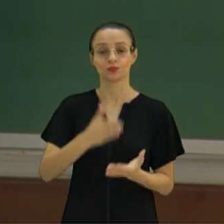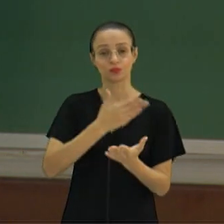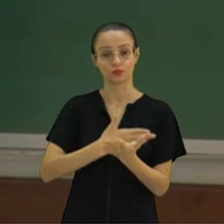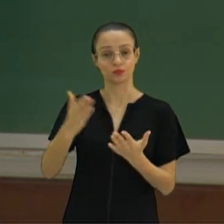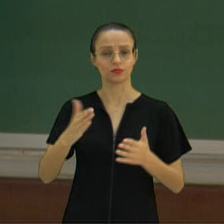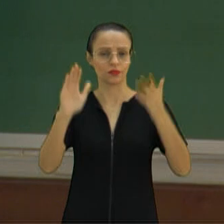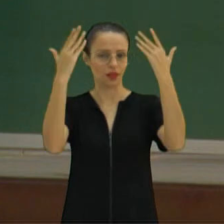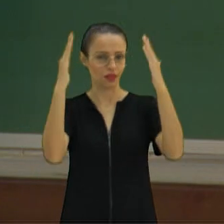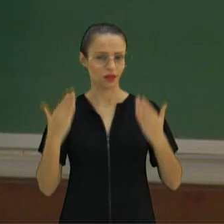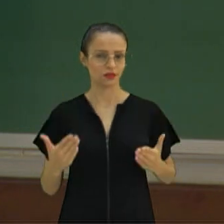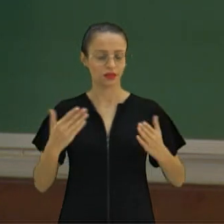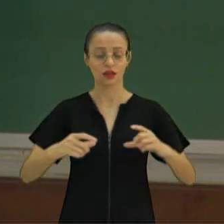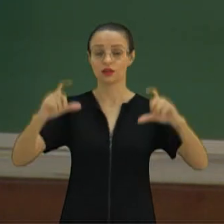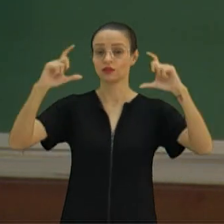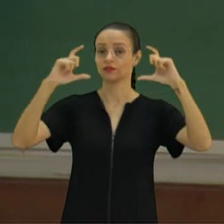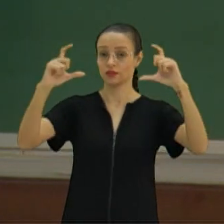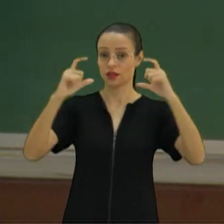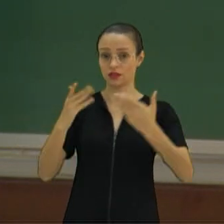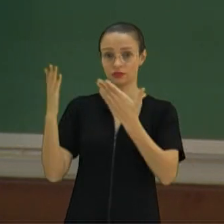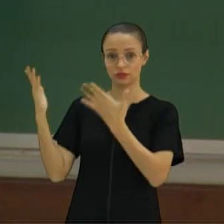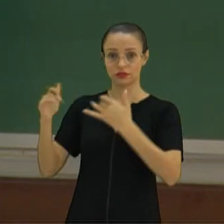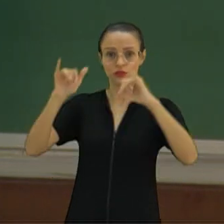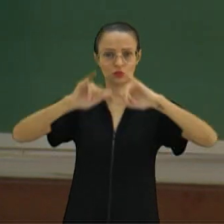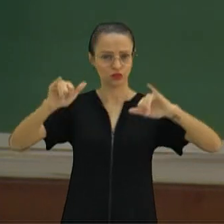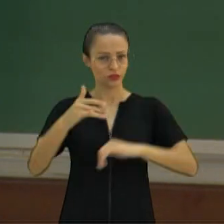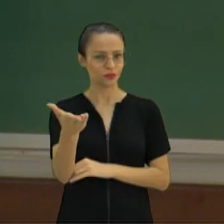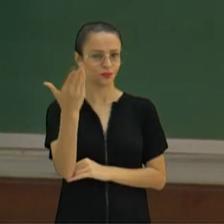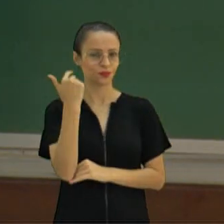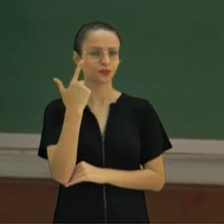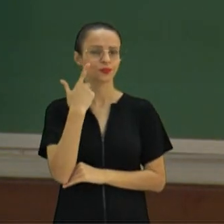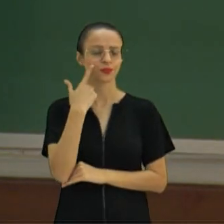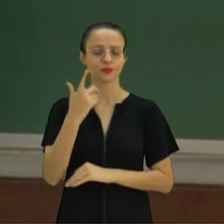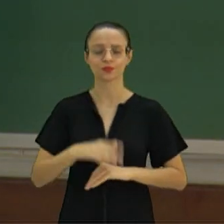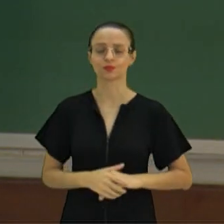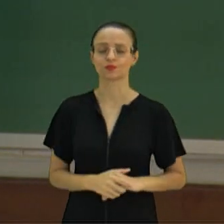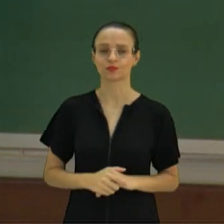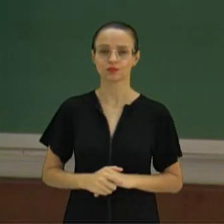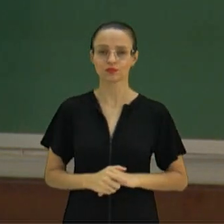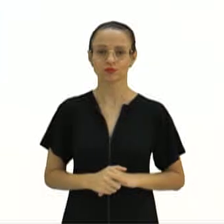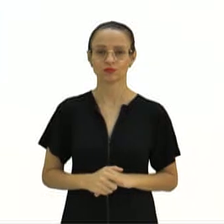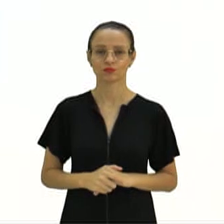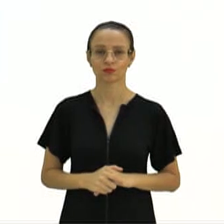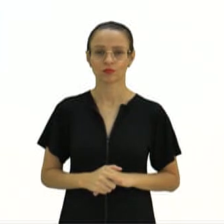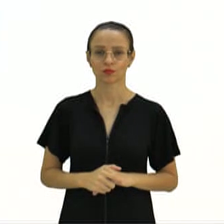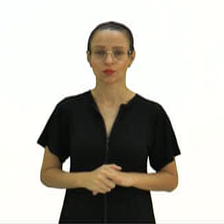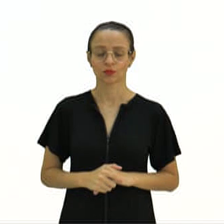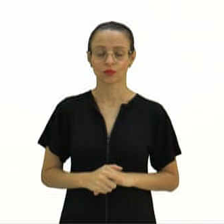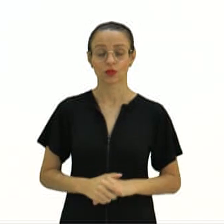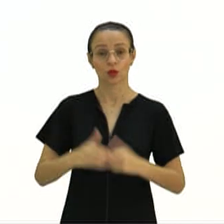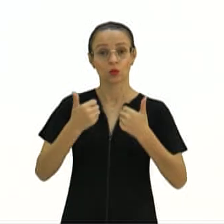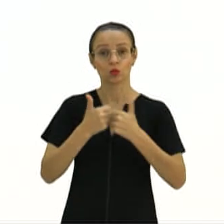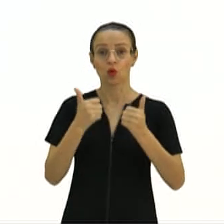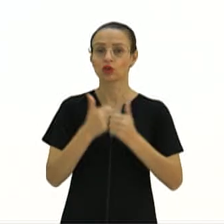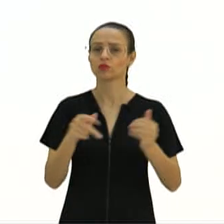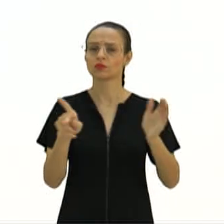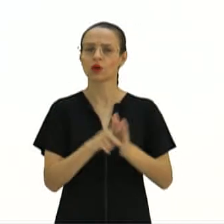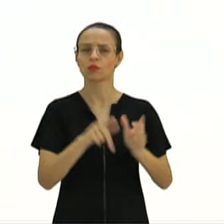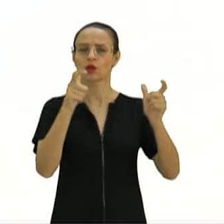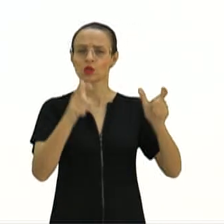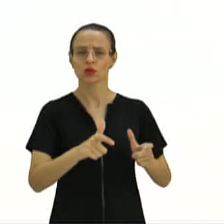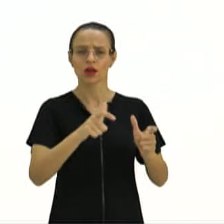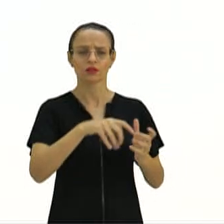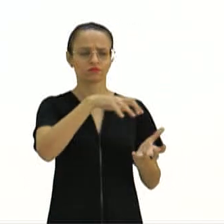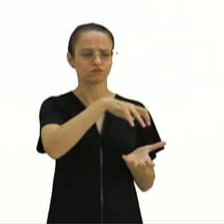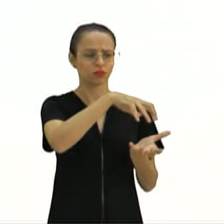vamos analisar um fragmento de uma notícia. Acompanhe comigo. Ônibus do Hemocentro estará nesta